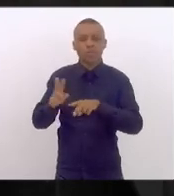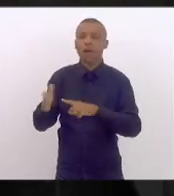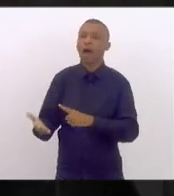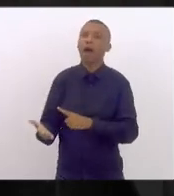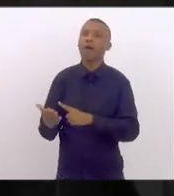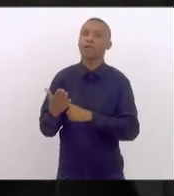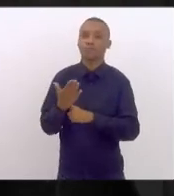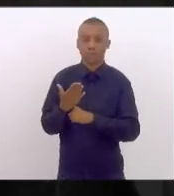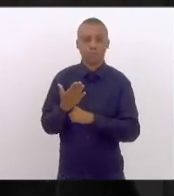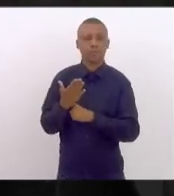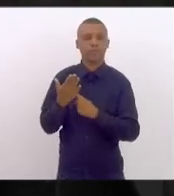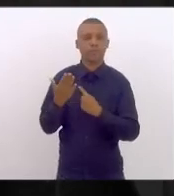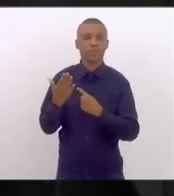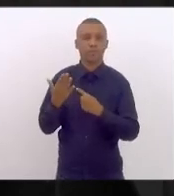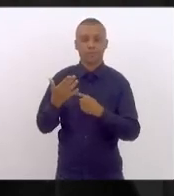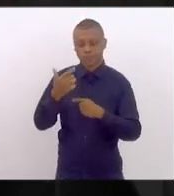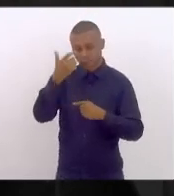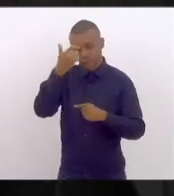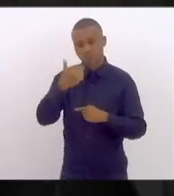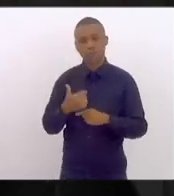a vida